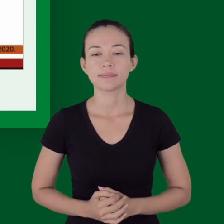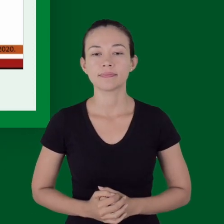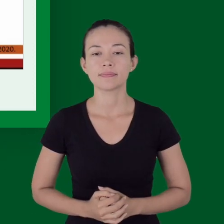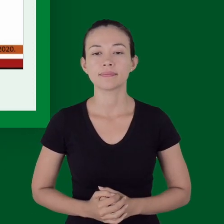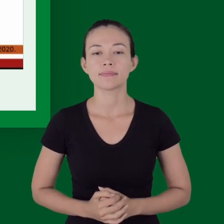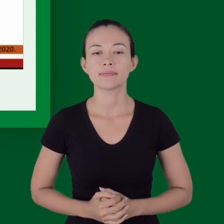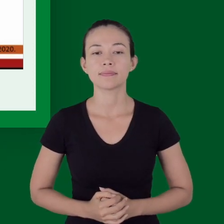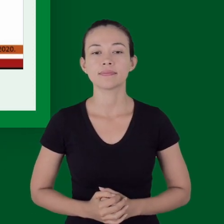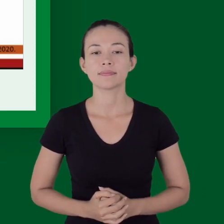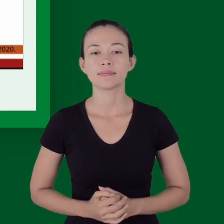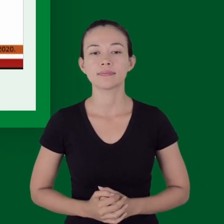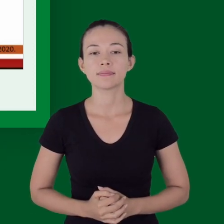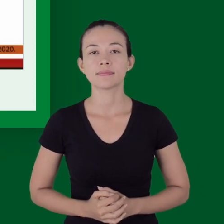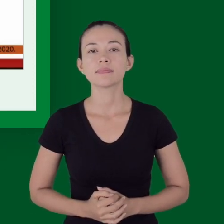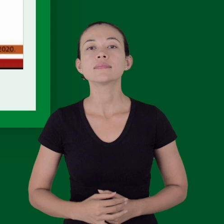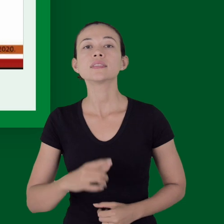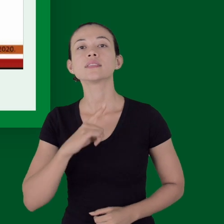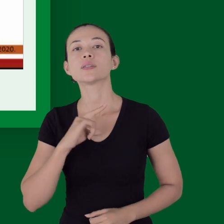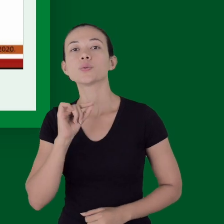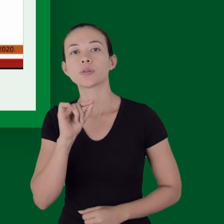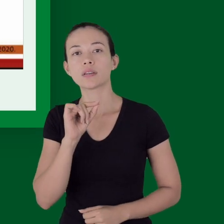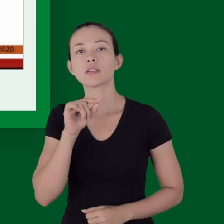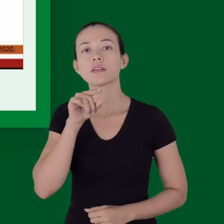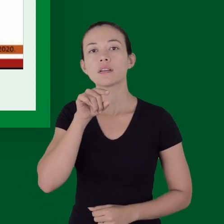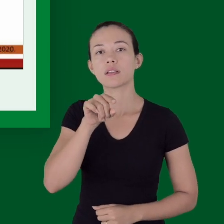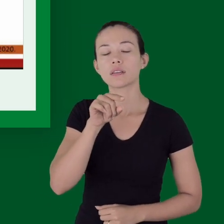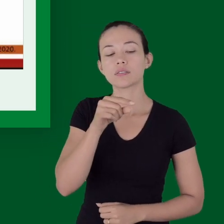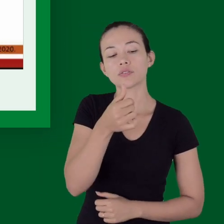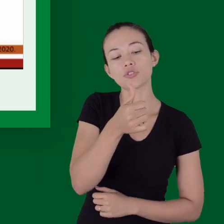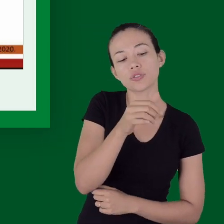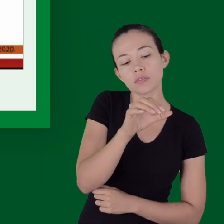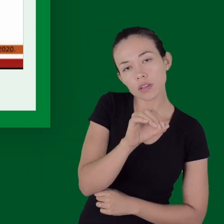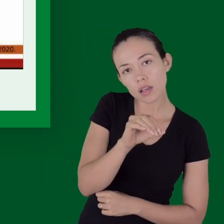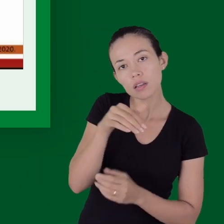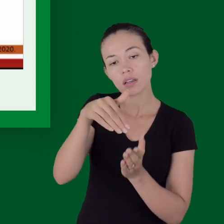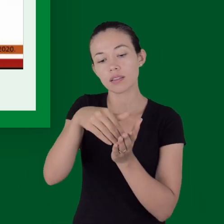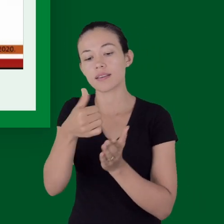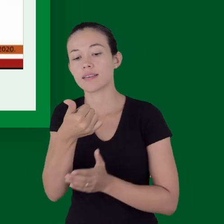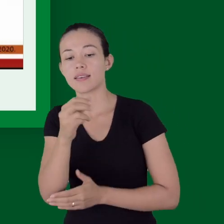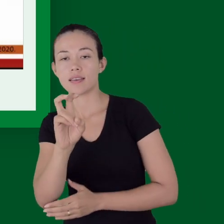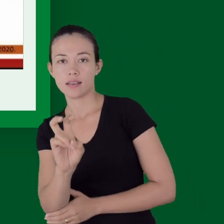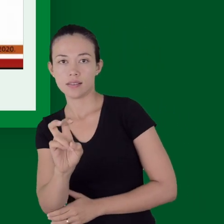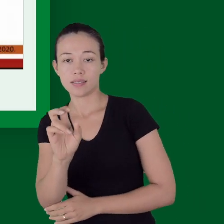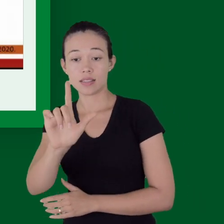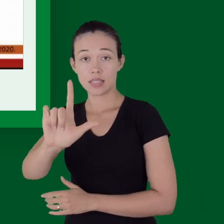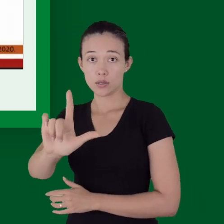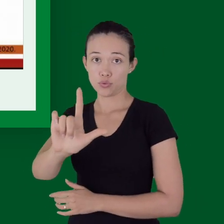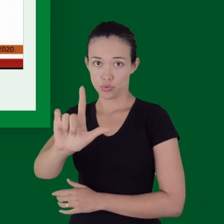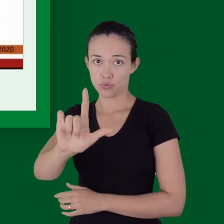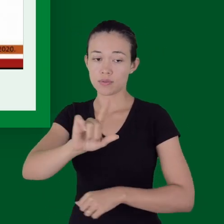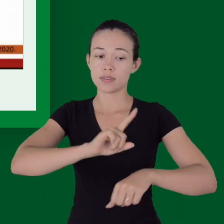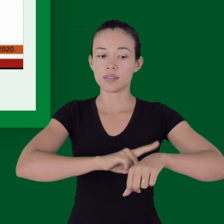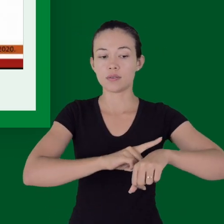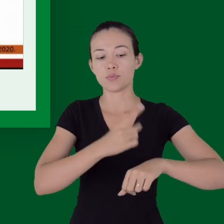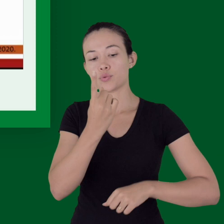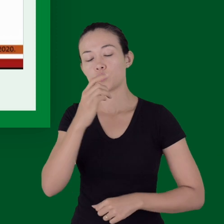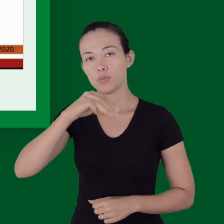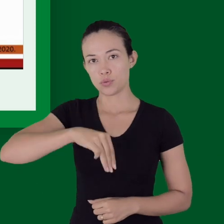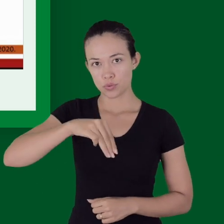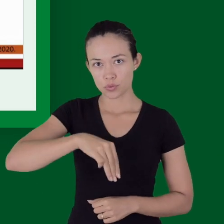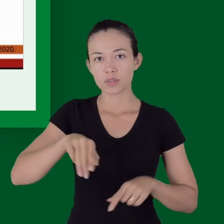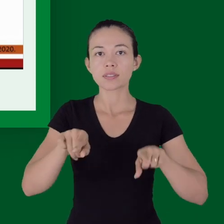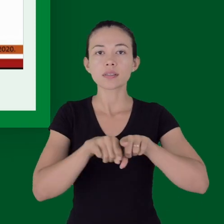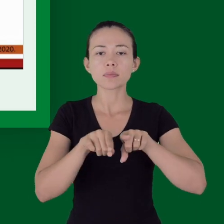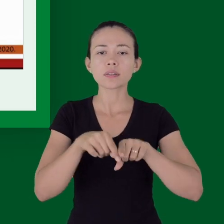Tá a 100%, então colocar ali de 10 a 15 litros por minuto, sempre avaliando a oxigenação